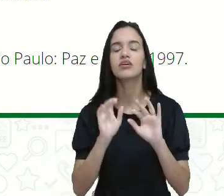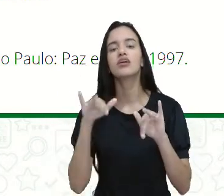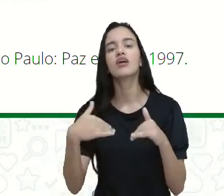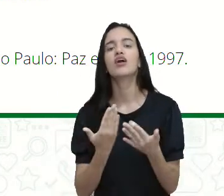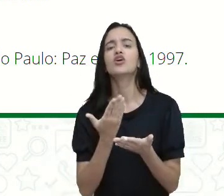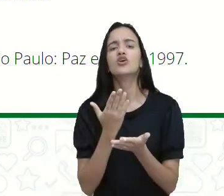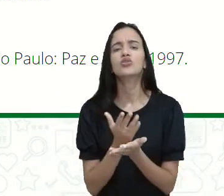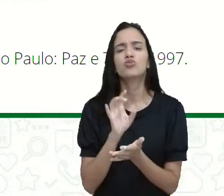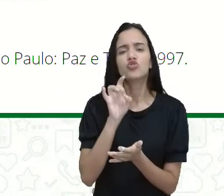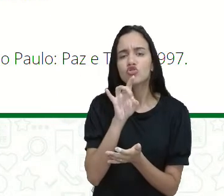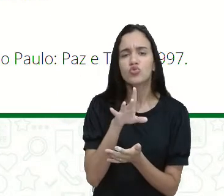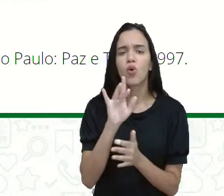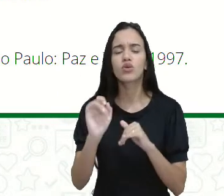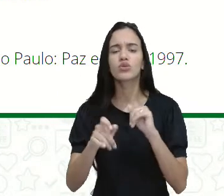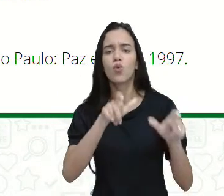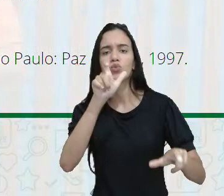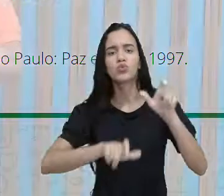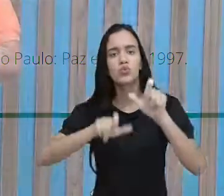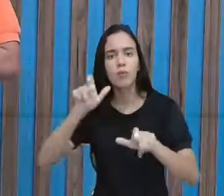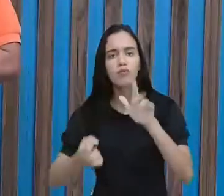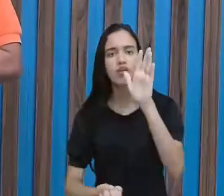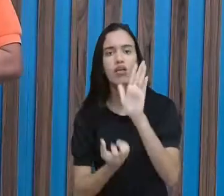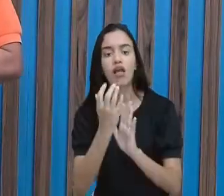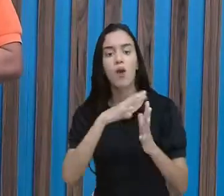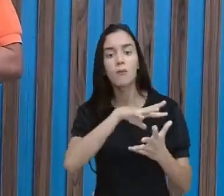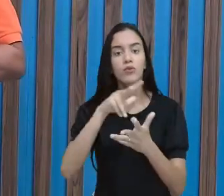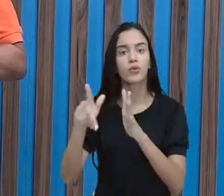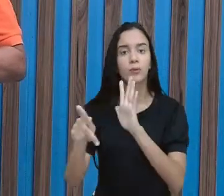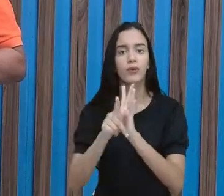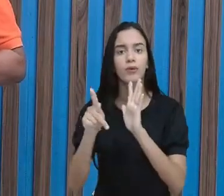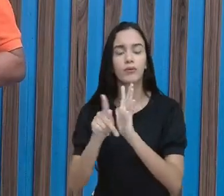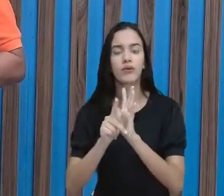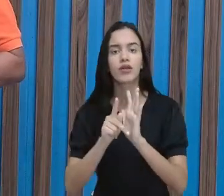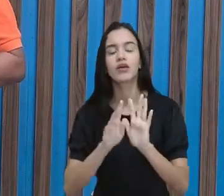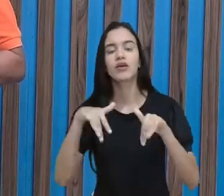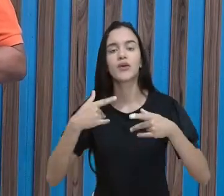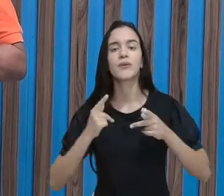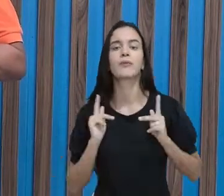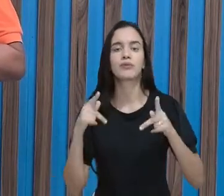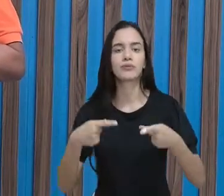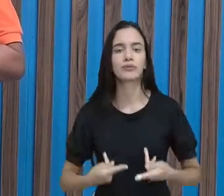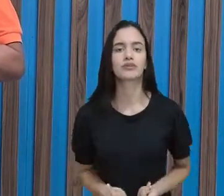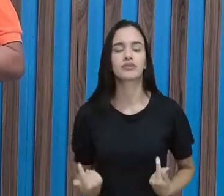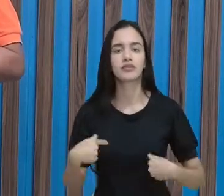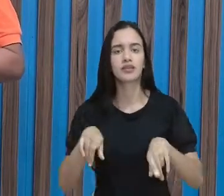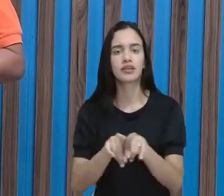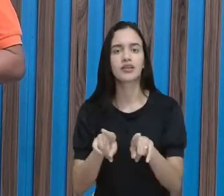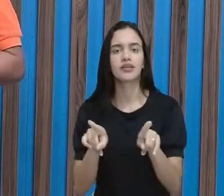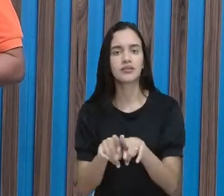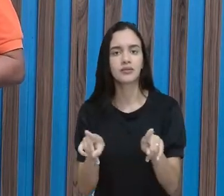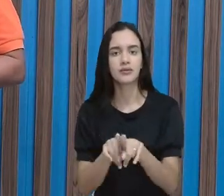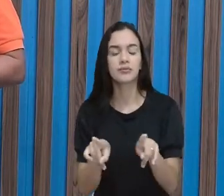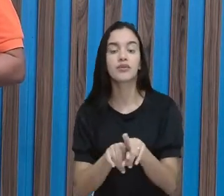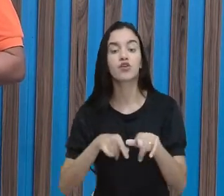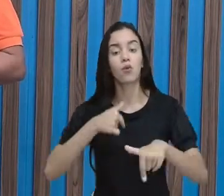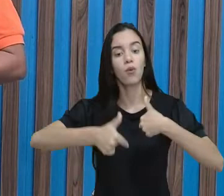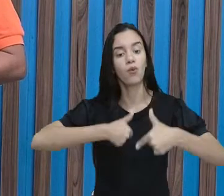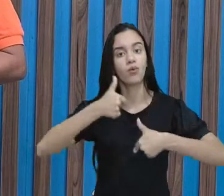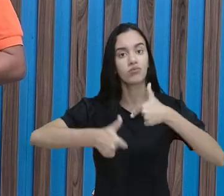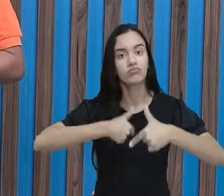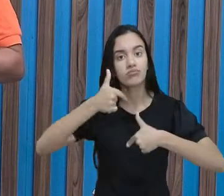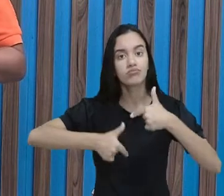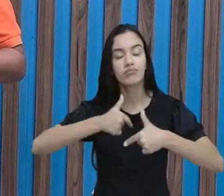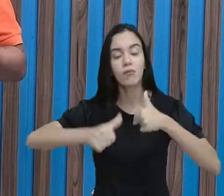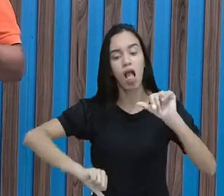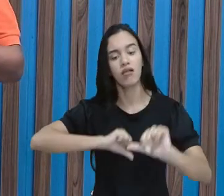somente na medida em que os homens criam o seu mundo, que é mundo humano, e o criam com seu trabalho